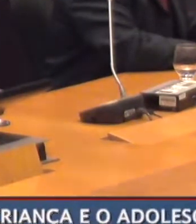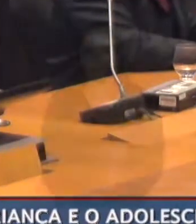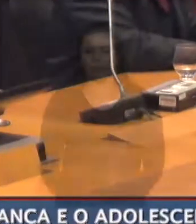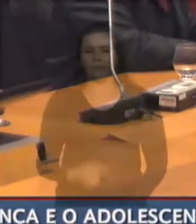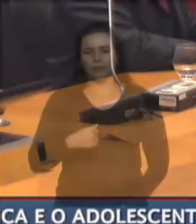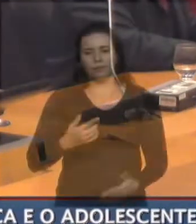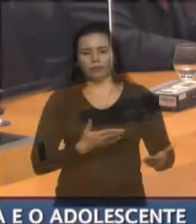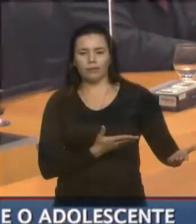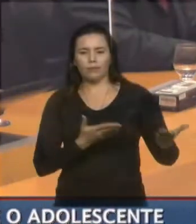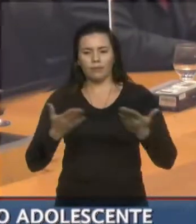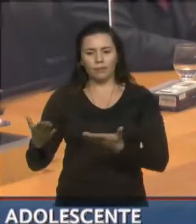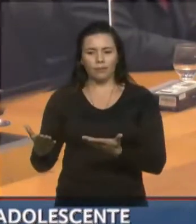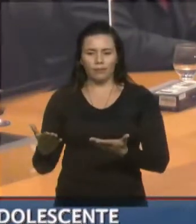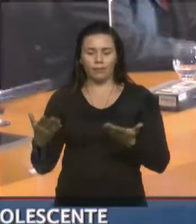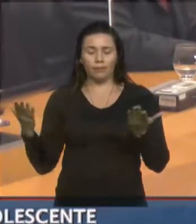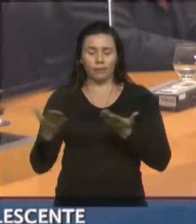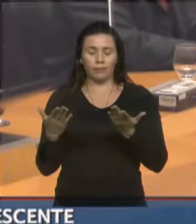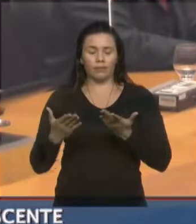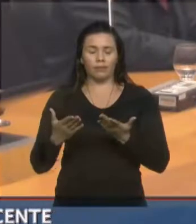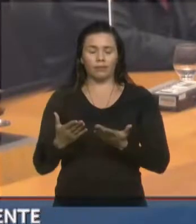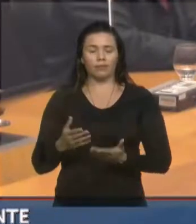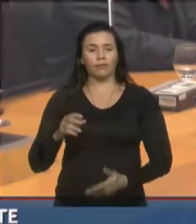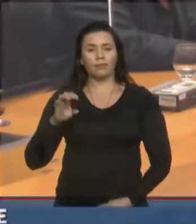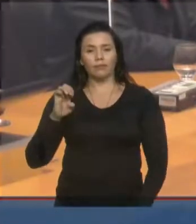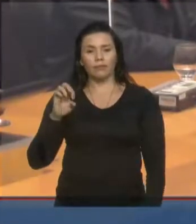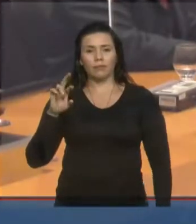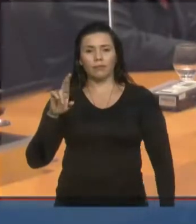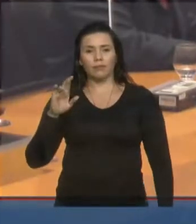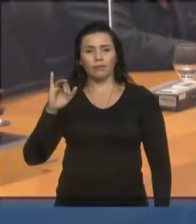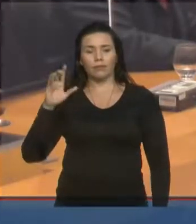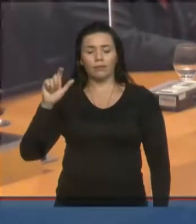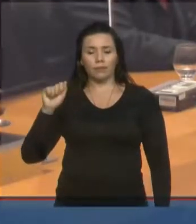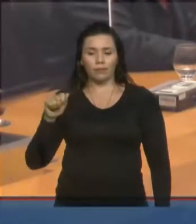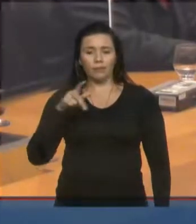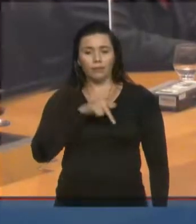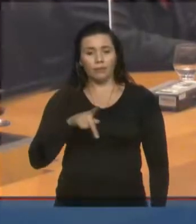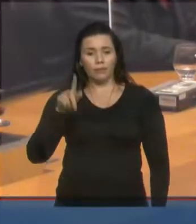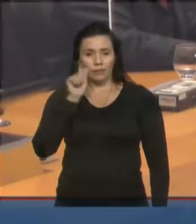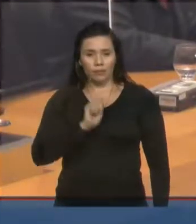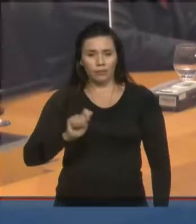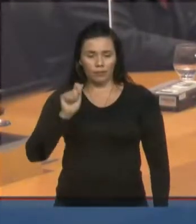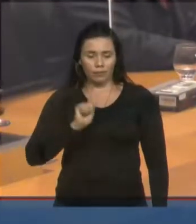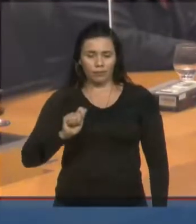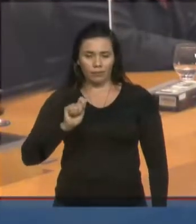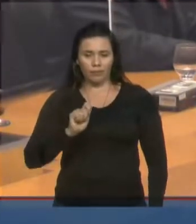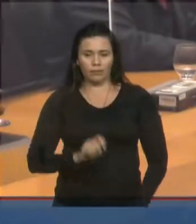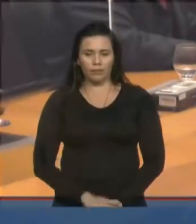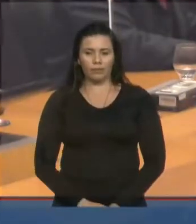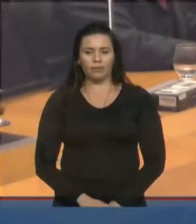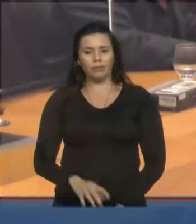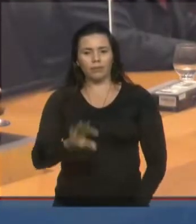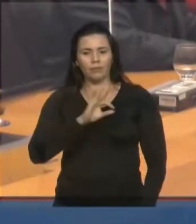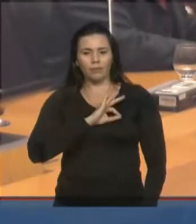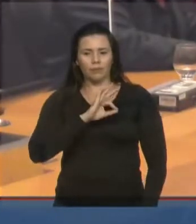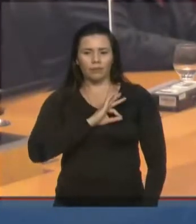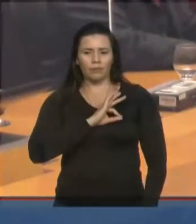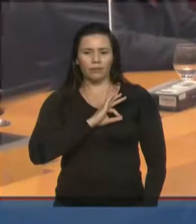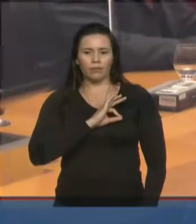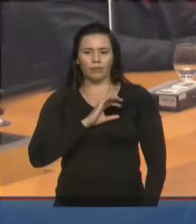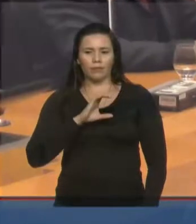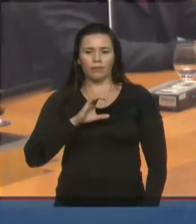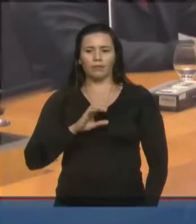Concedo a palavra à senhora Érica Brito, presidente da Associação da Polícia Científica,